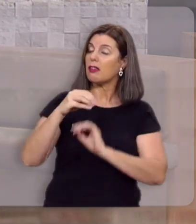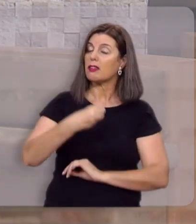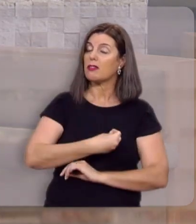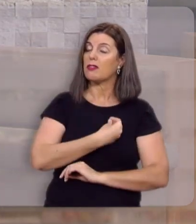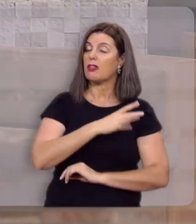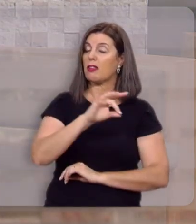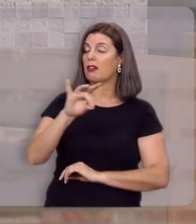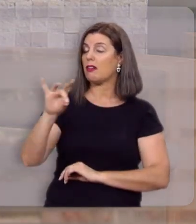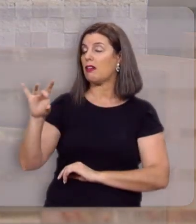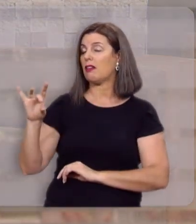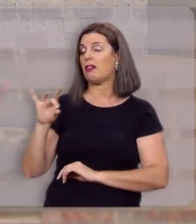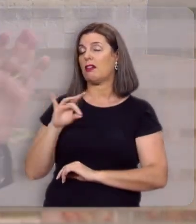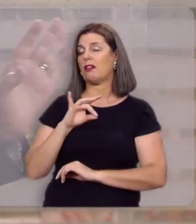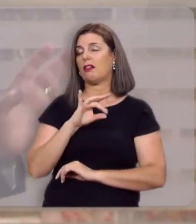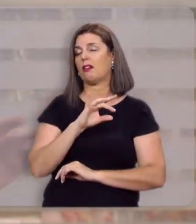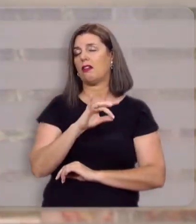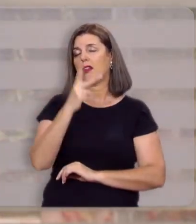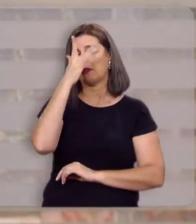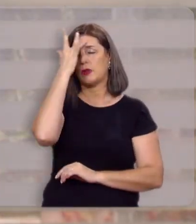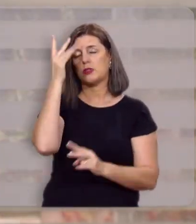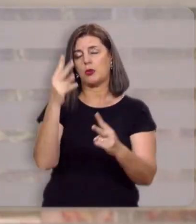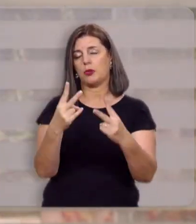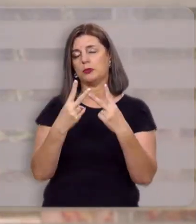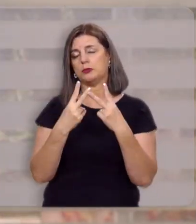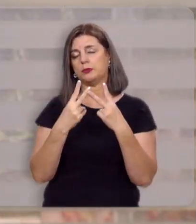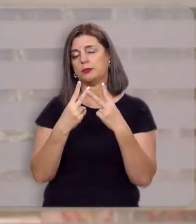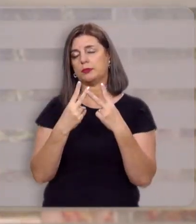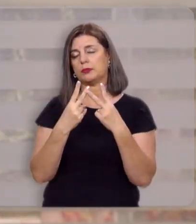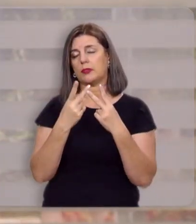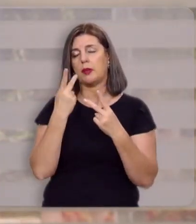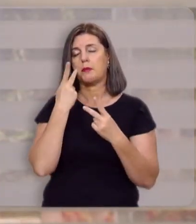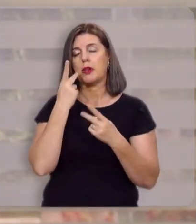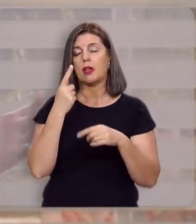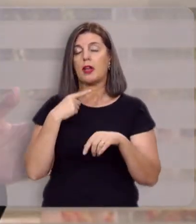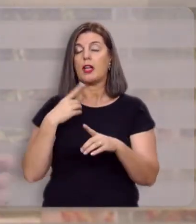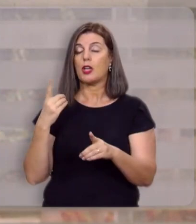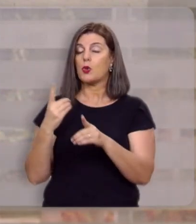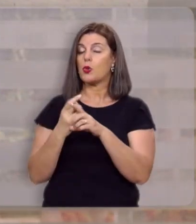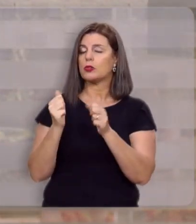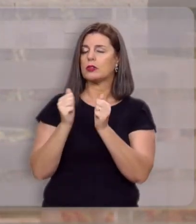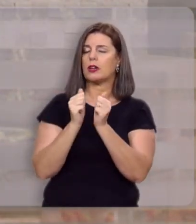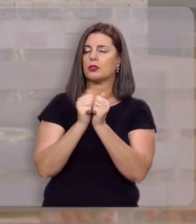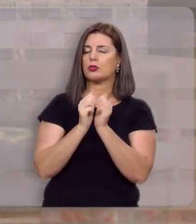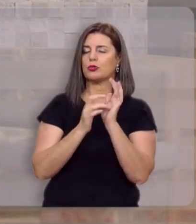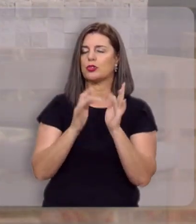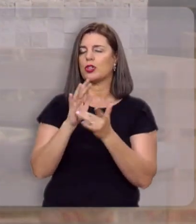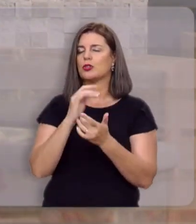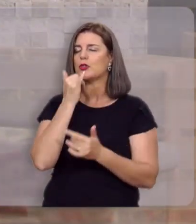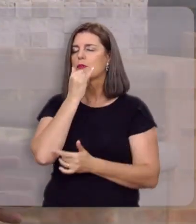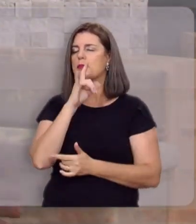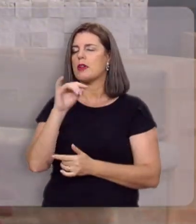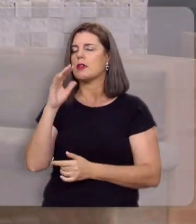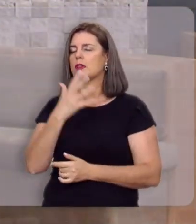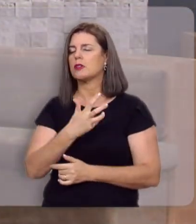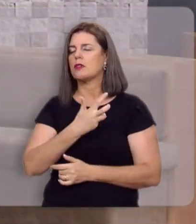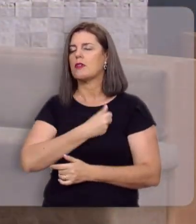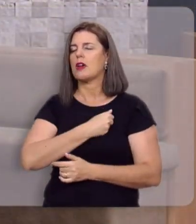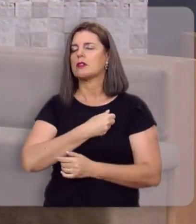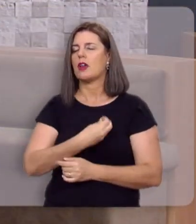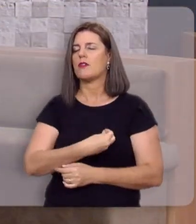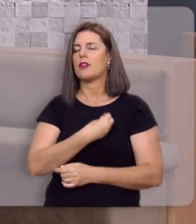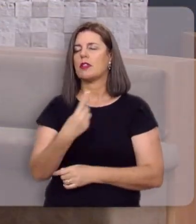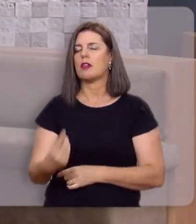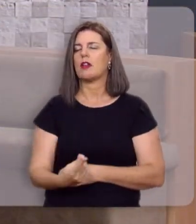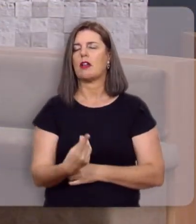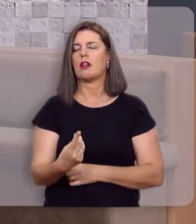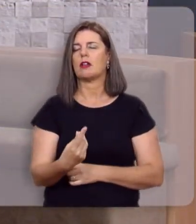agora no coração de todos aqueles que estão nos assistindo, para que encontrem em Cristo o perdão, a salvação,